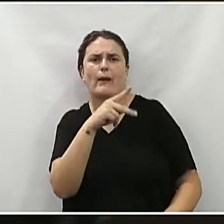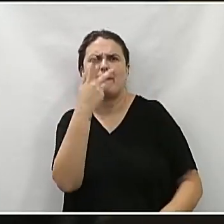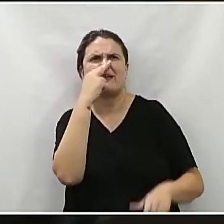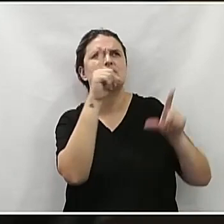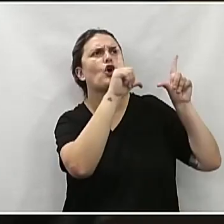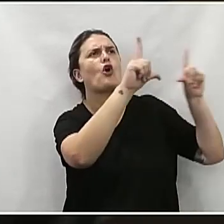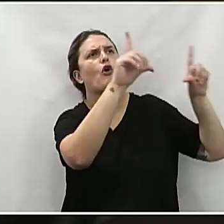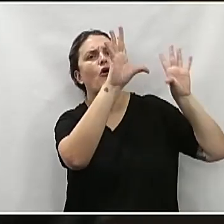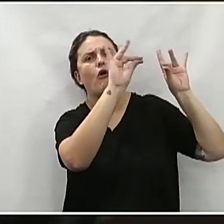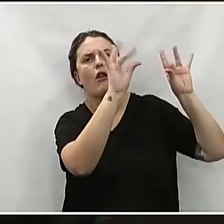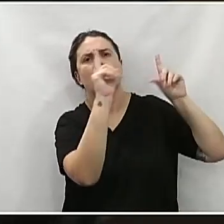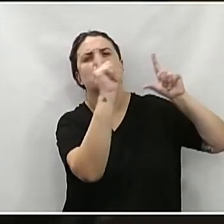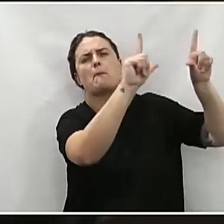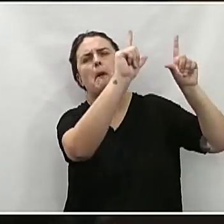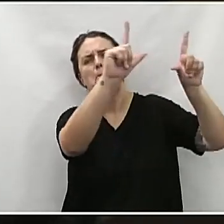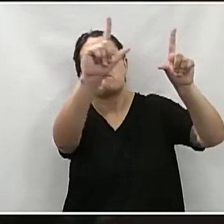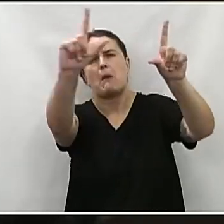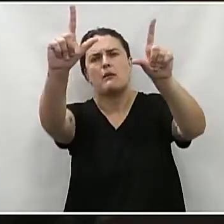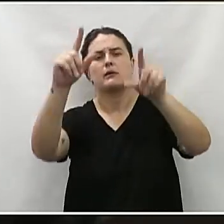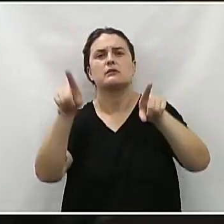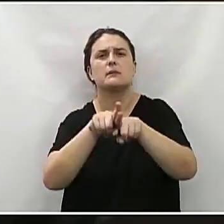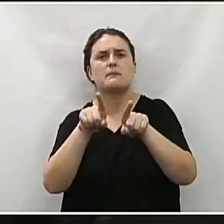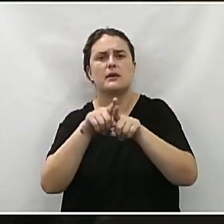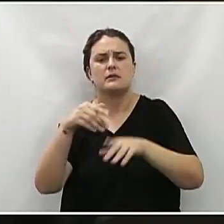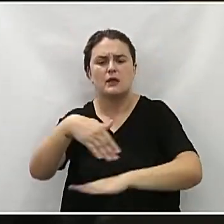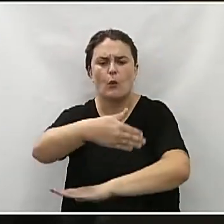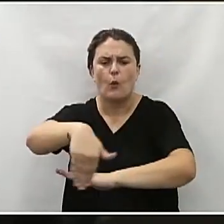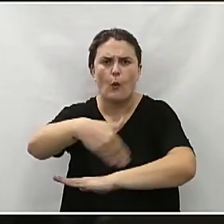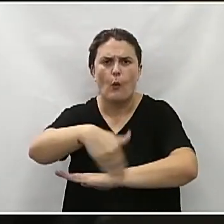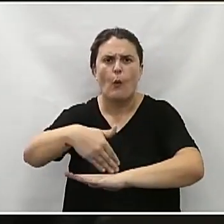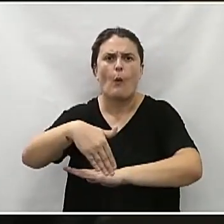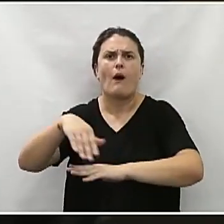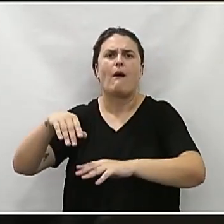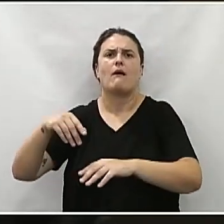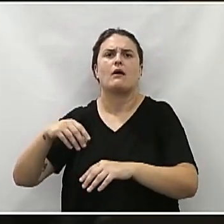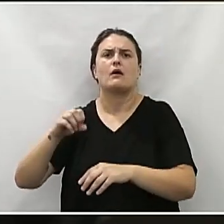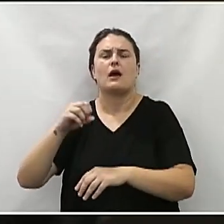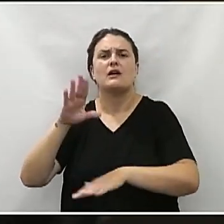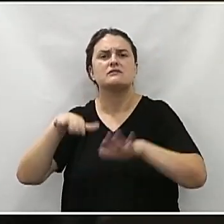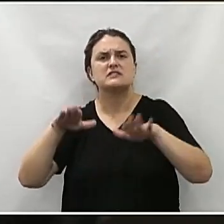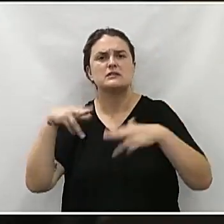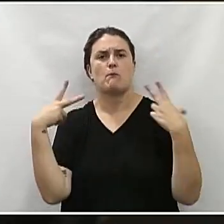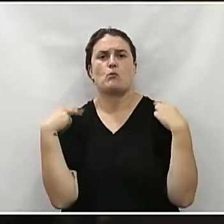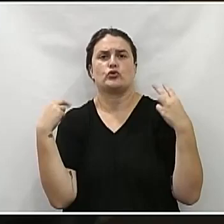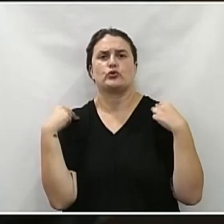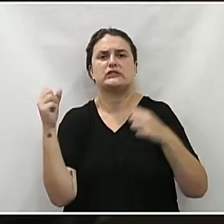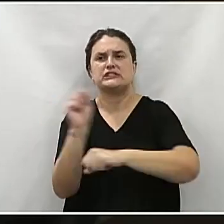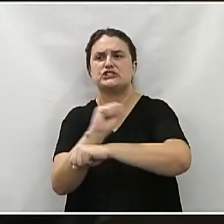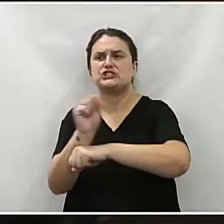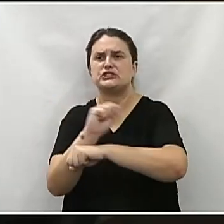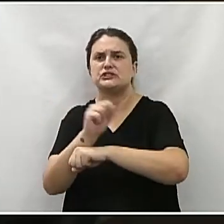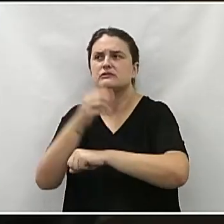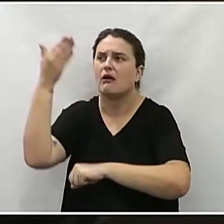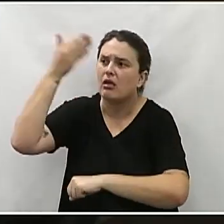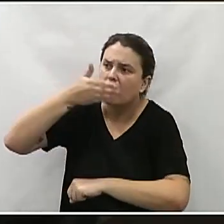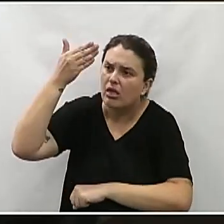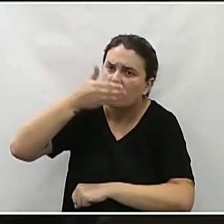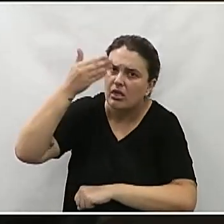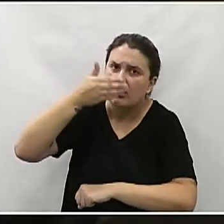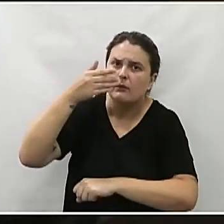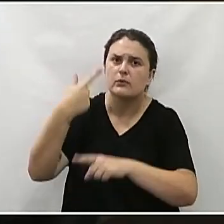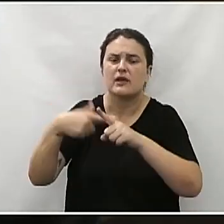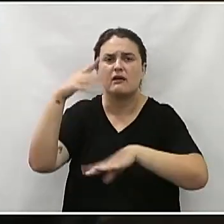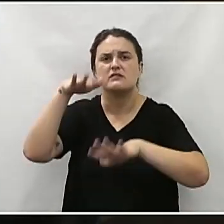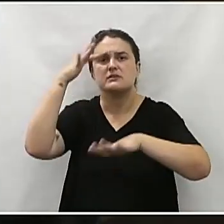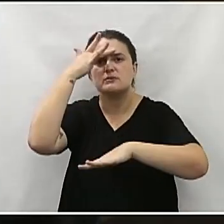Cartaz em tudo que é lugar na rua. Muitos têm colocado cartaz em trevos, onde prejudica a questão da locomoção, dos veículos. O pessoal